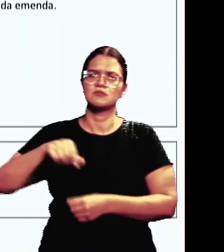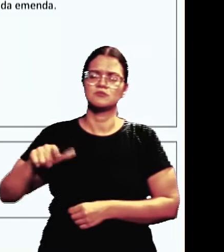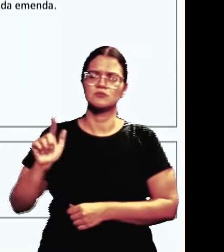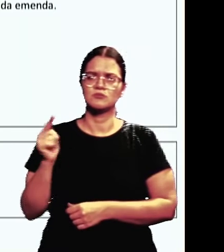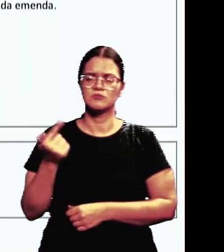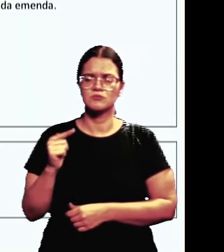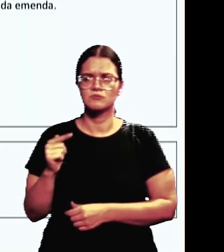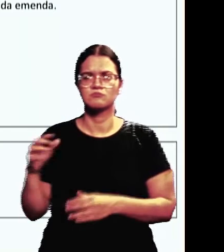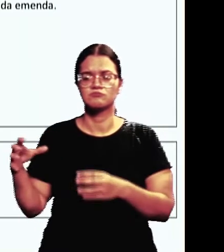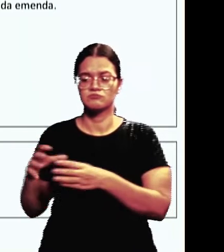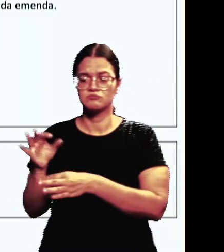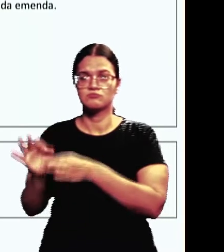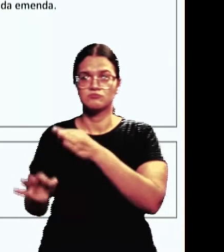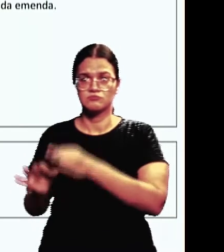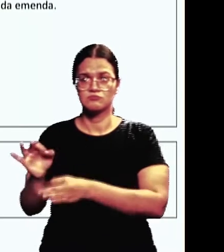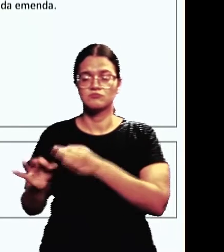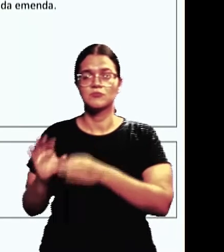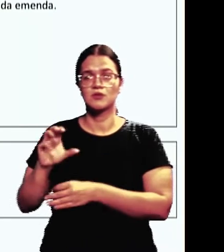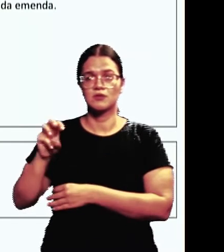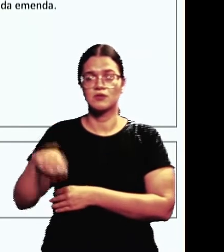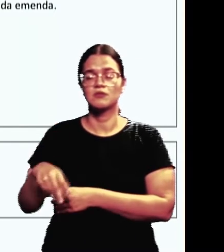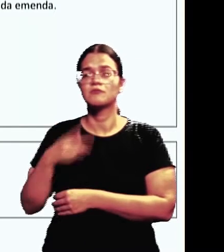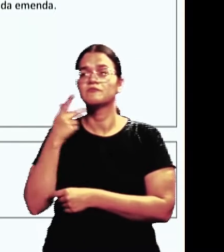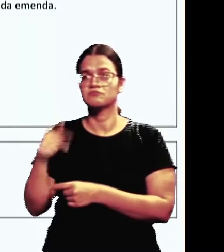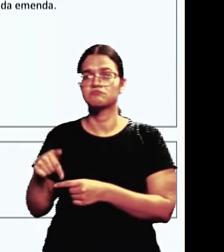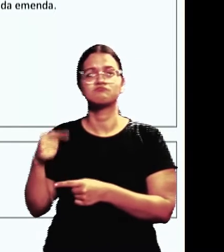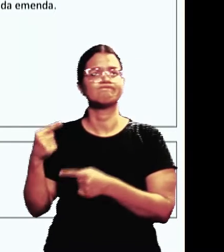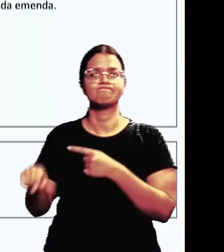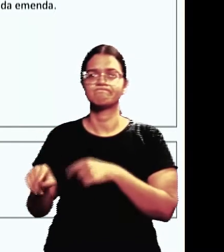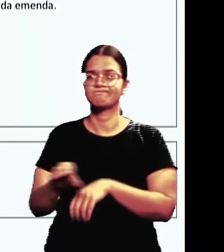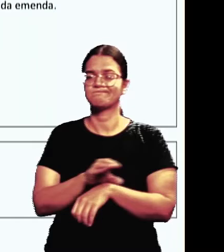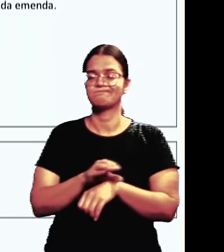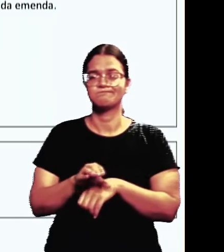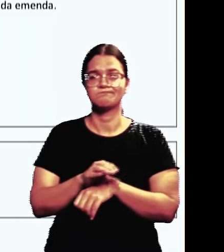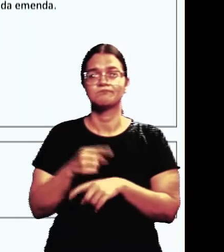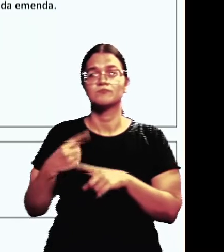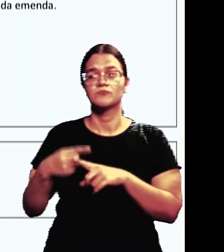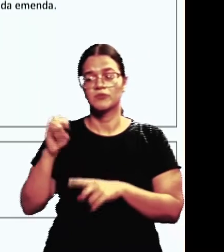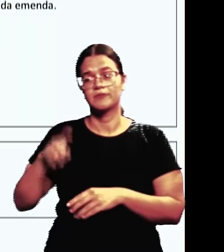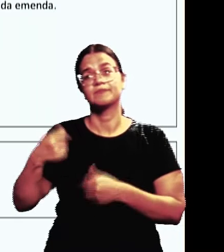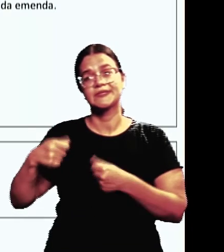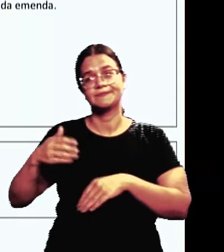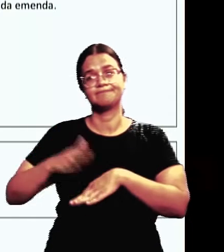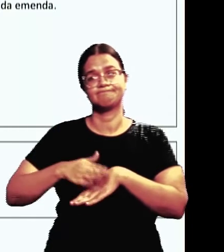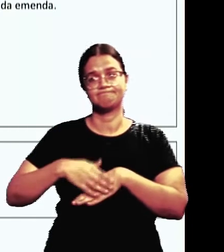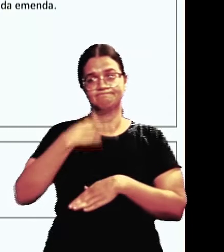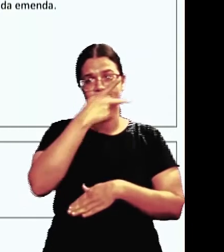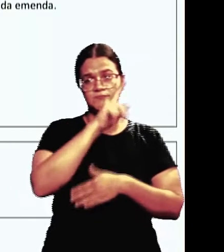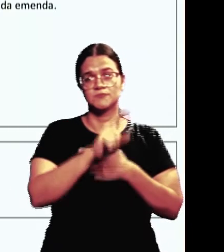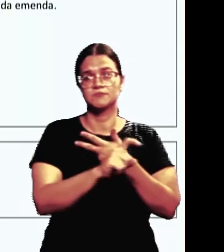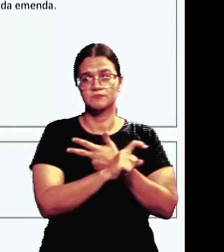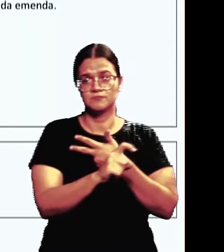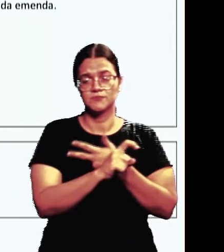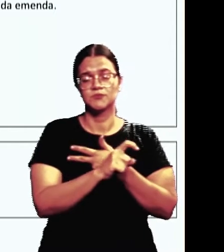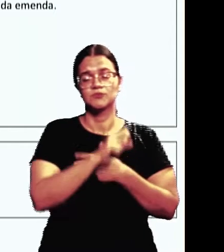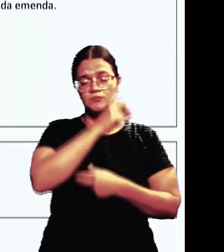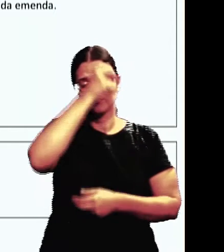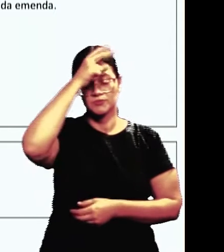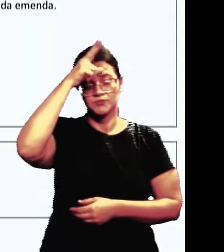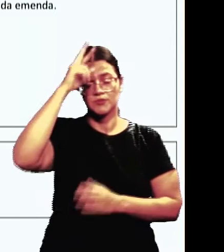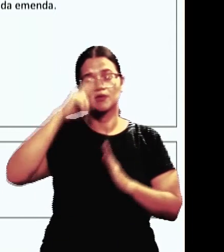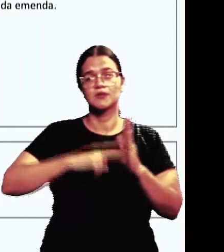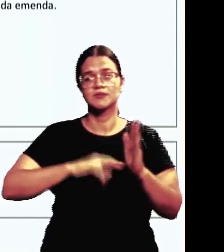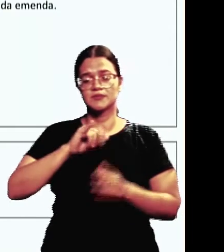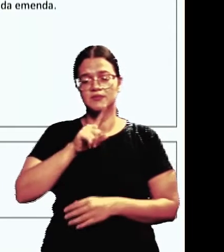Goiânia. Procuradoria da Câmara manifestou pela inconstitucionalidade por usurpar competências do prefeito.